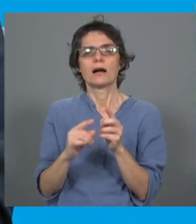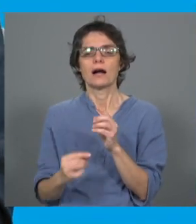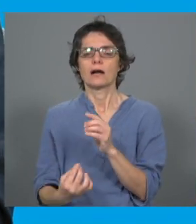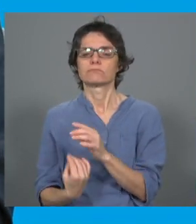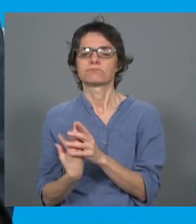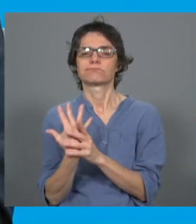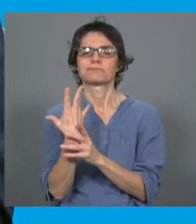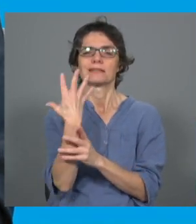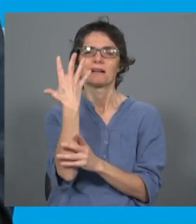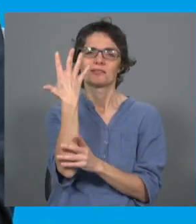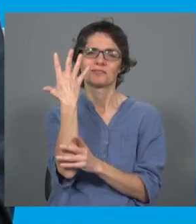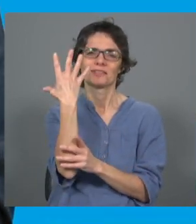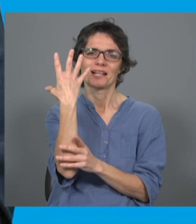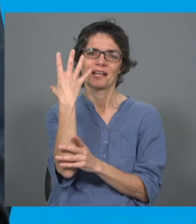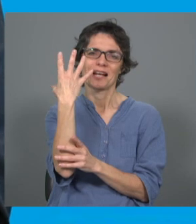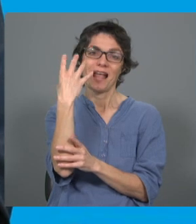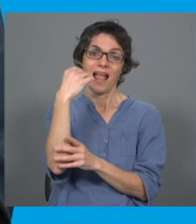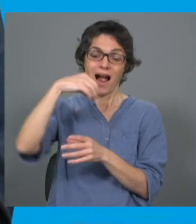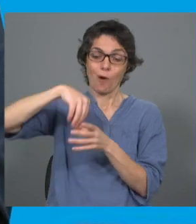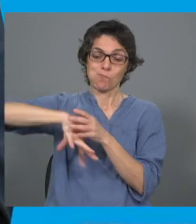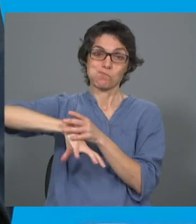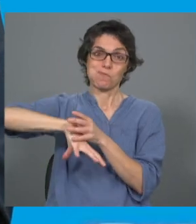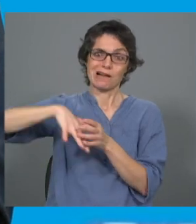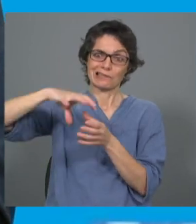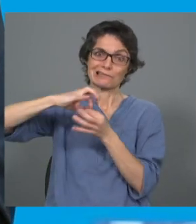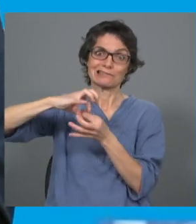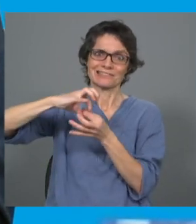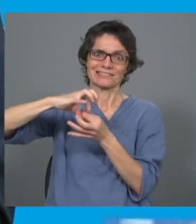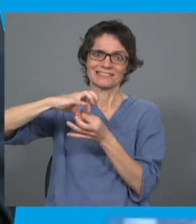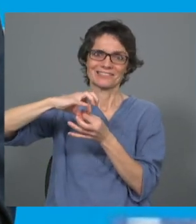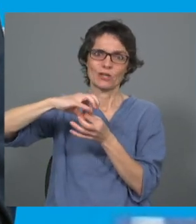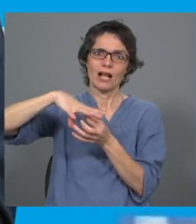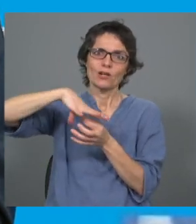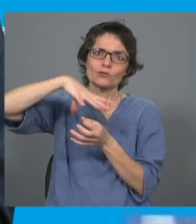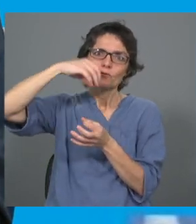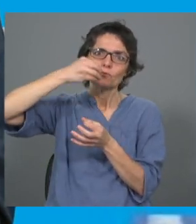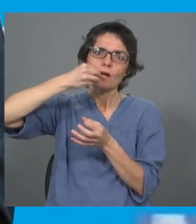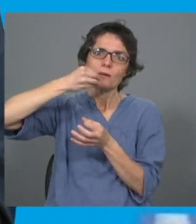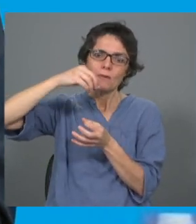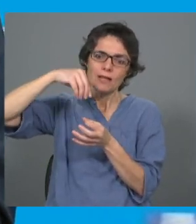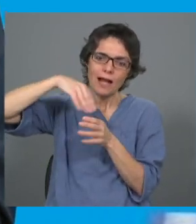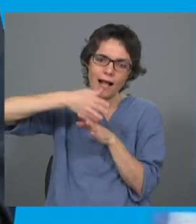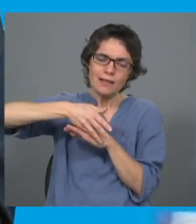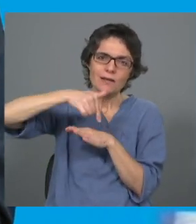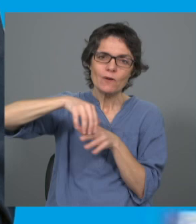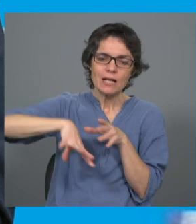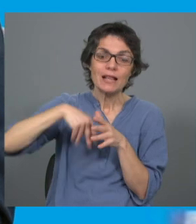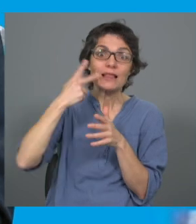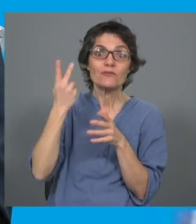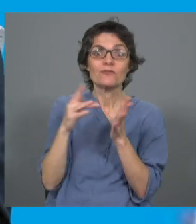videira e estar agarrado a ela e beber dela, desta vida que é Cristo.